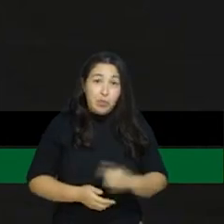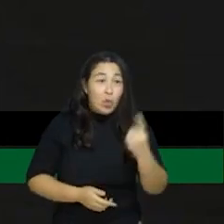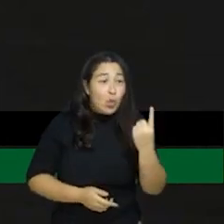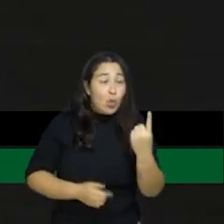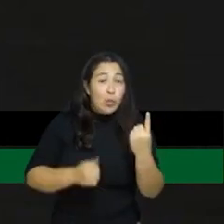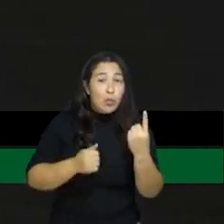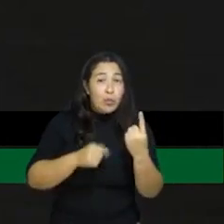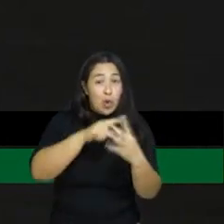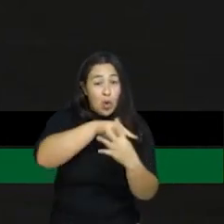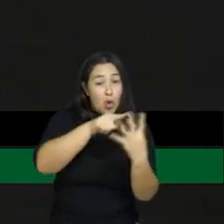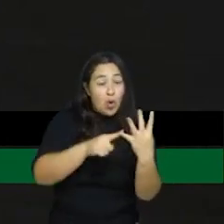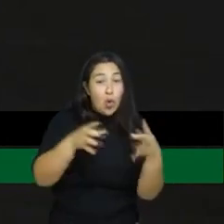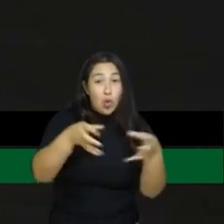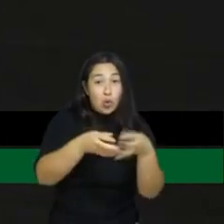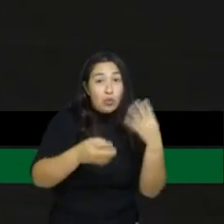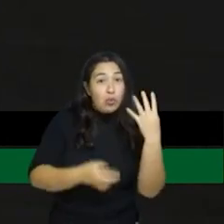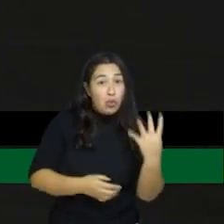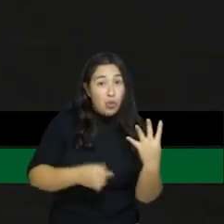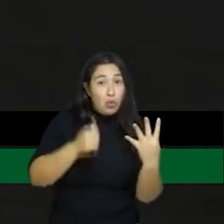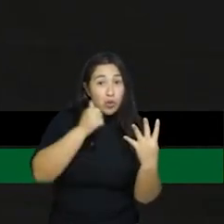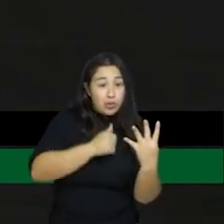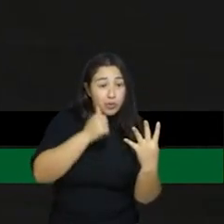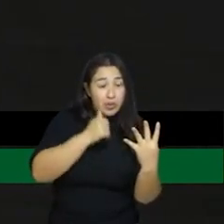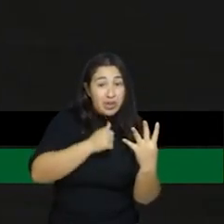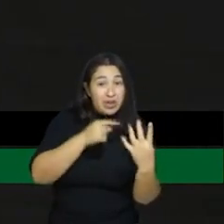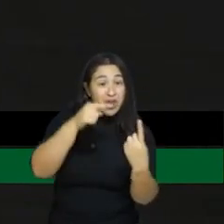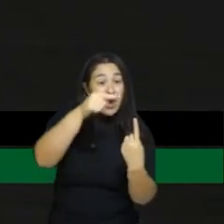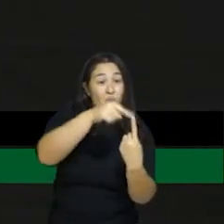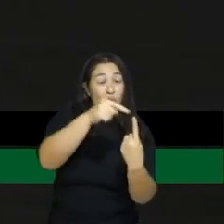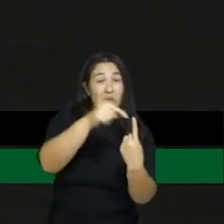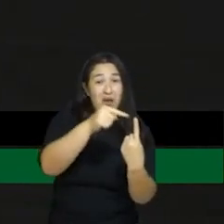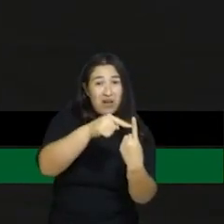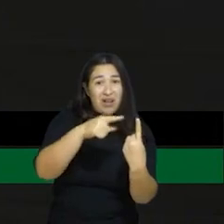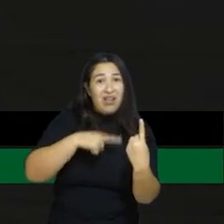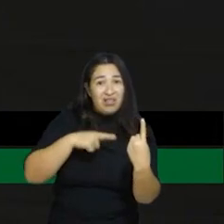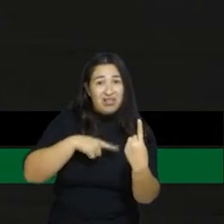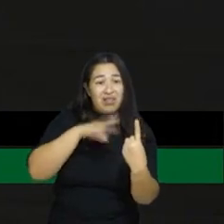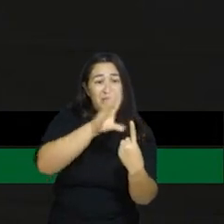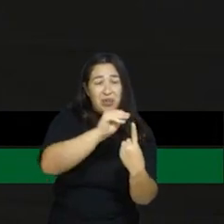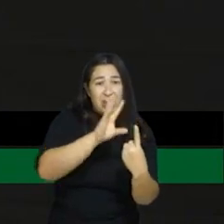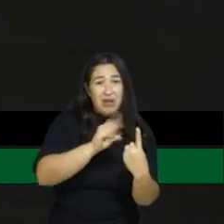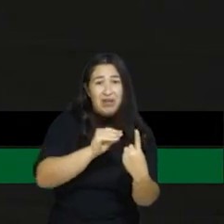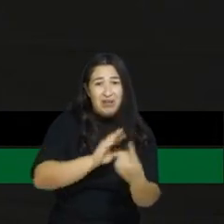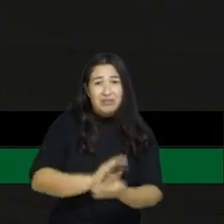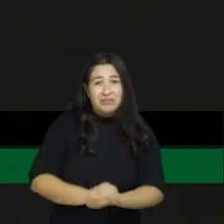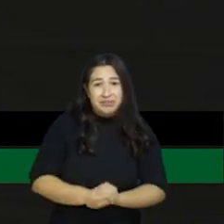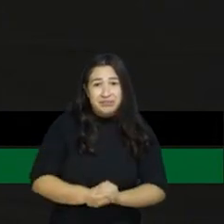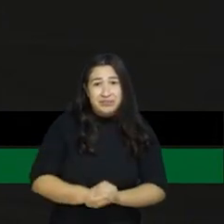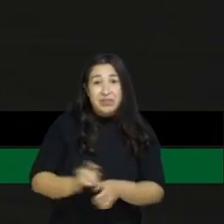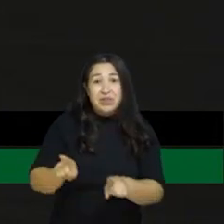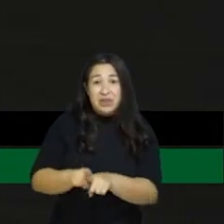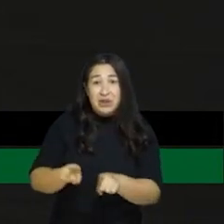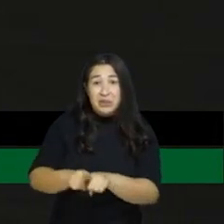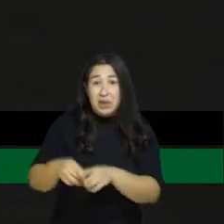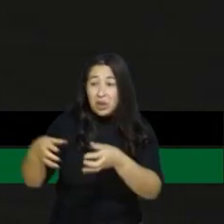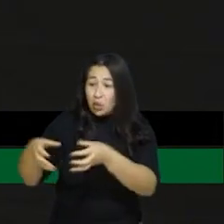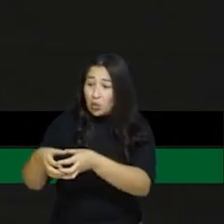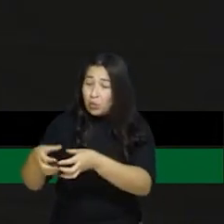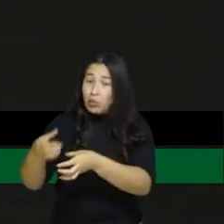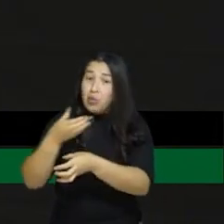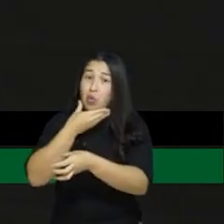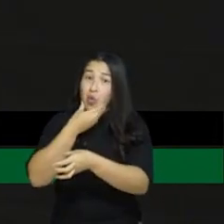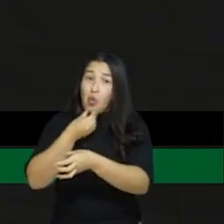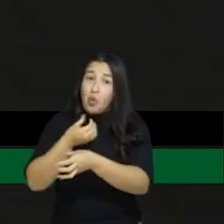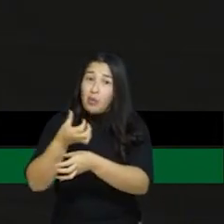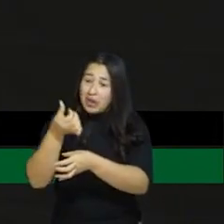sofre violência sexual infantil antes de completar seus 18 anos. E os meninos também choram, um a cada seis. Vou repetir o número